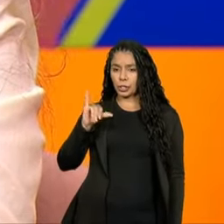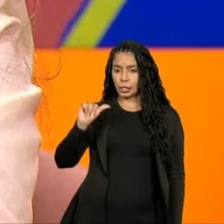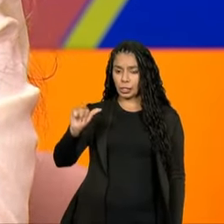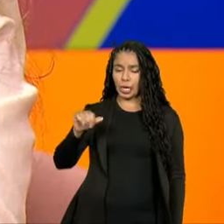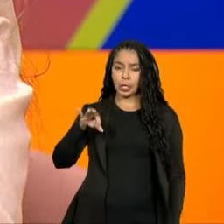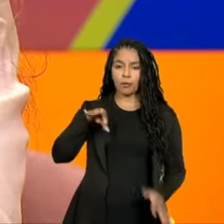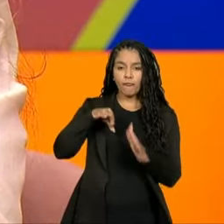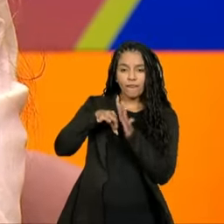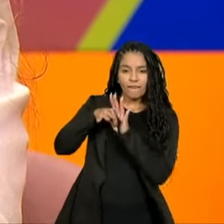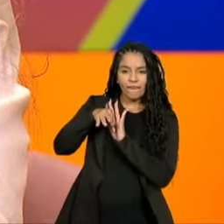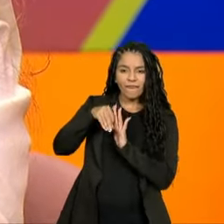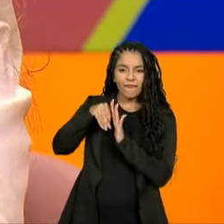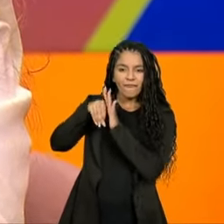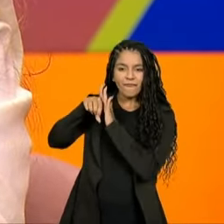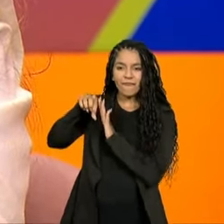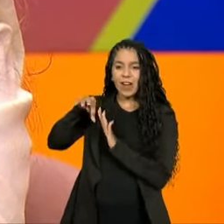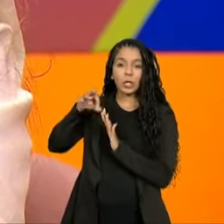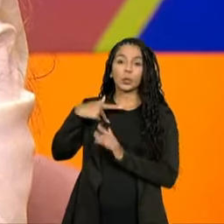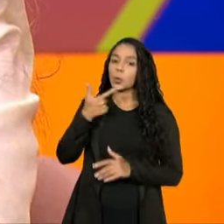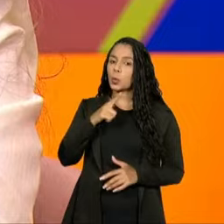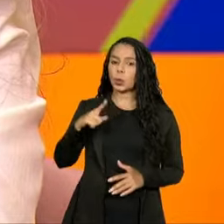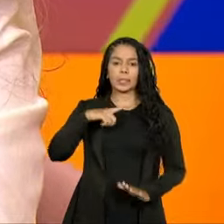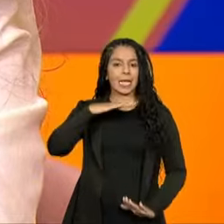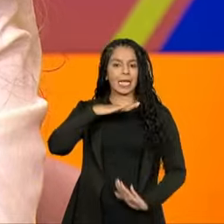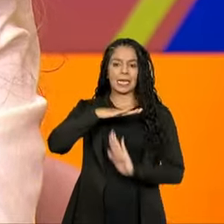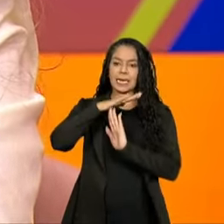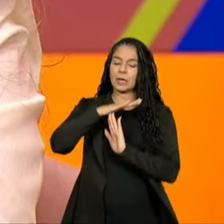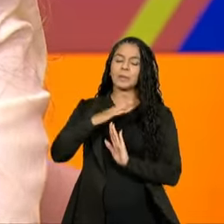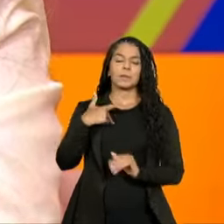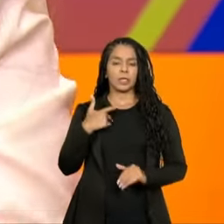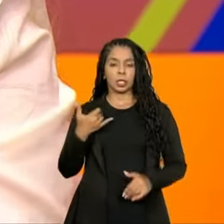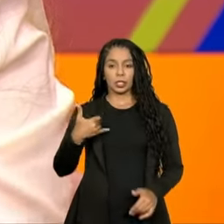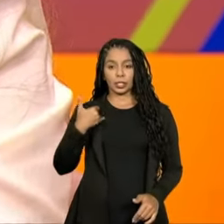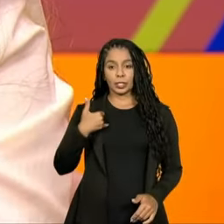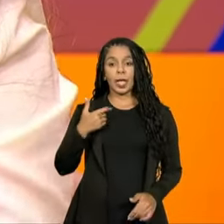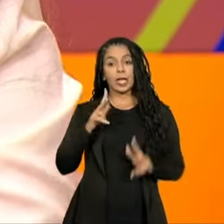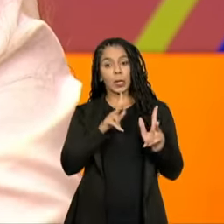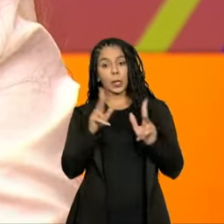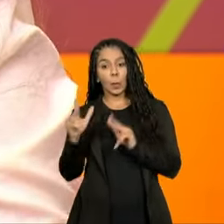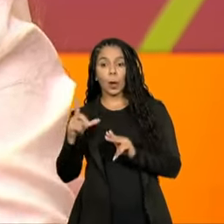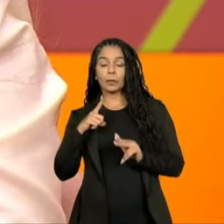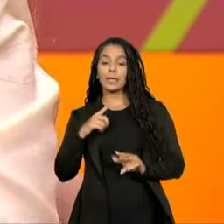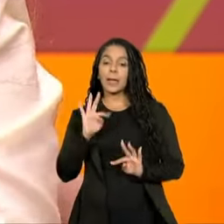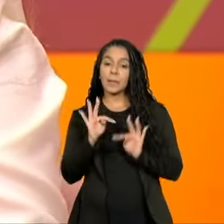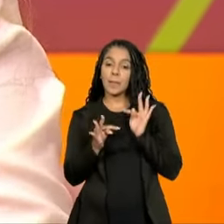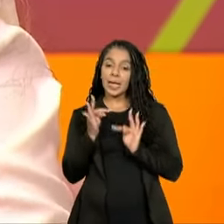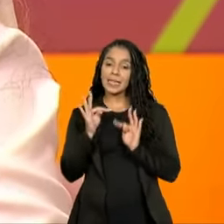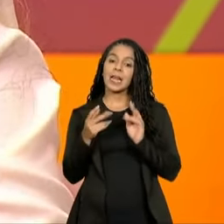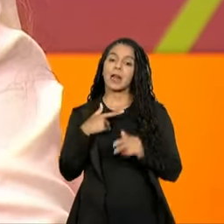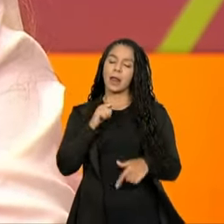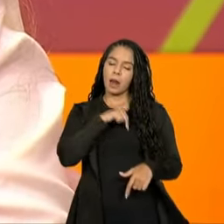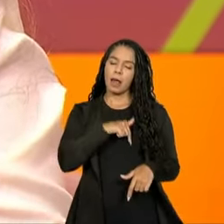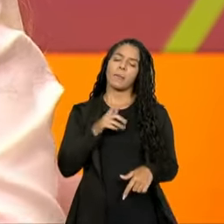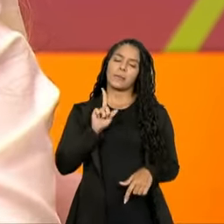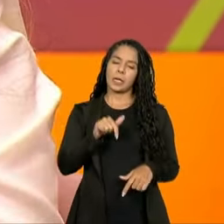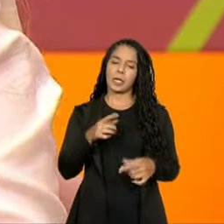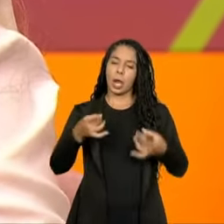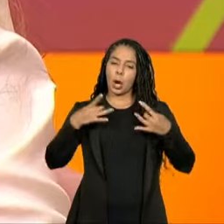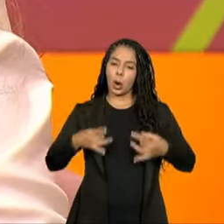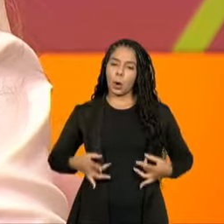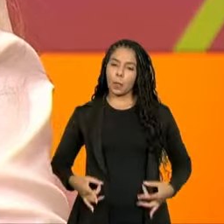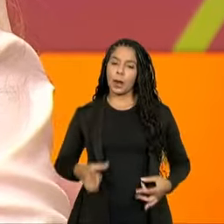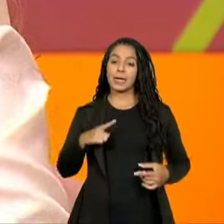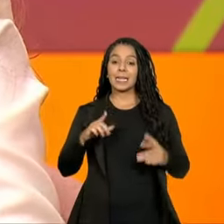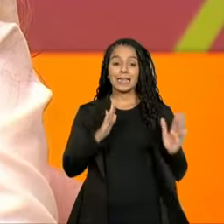ele não tem um limite etário como a gente tem para a terapia hormonal. A terapia hormonal, a gente tem ali um deadline, a gente tem uma janela de oportunidade,